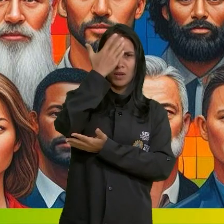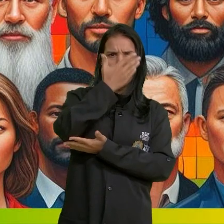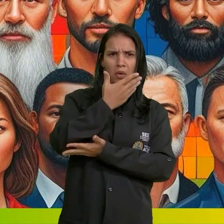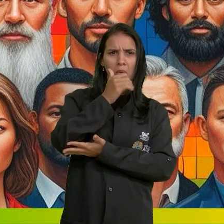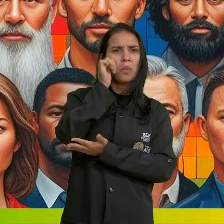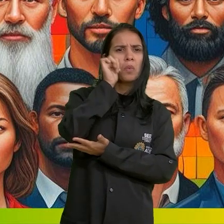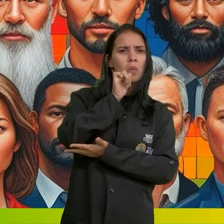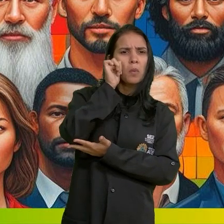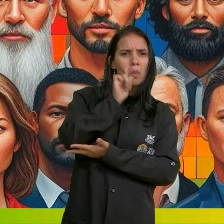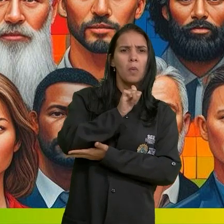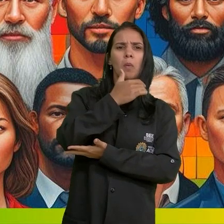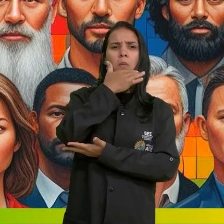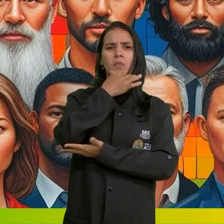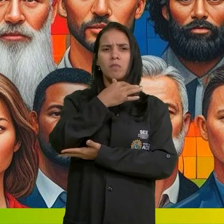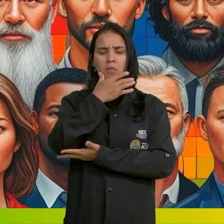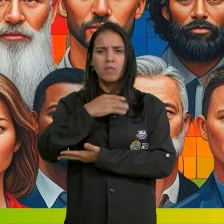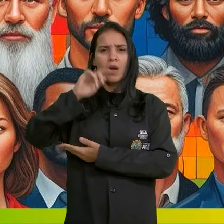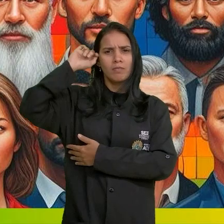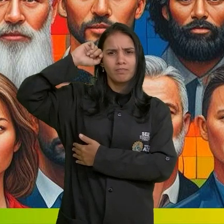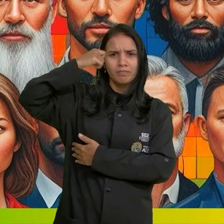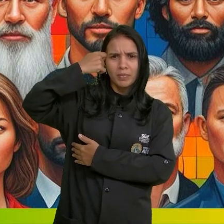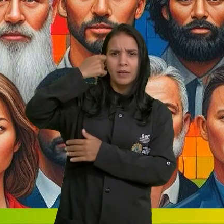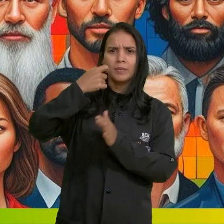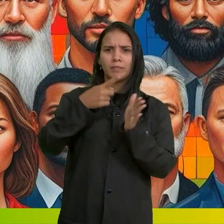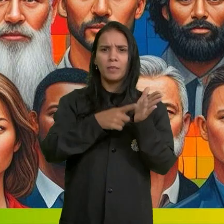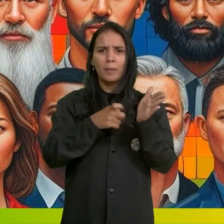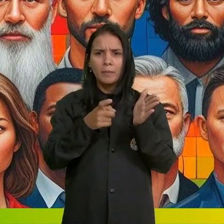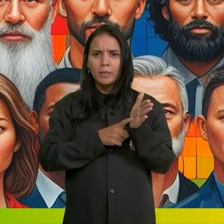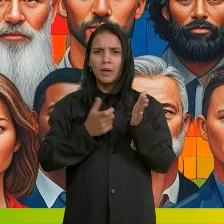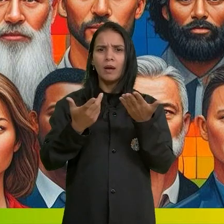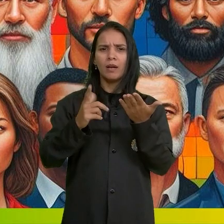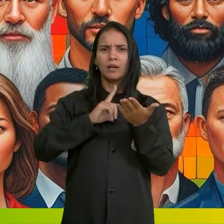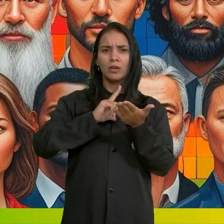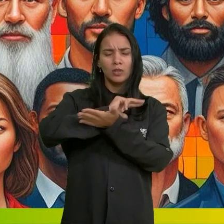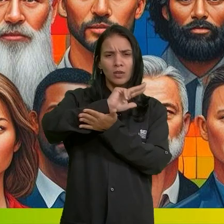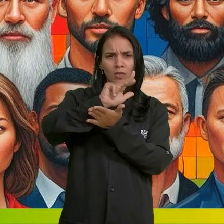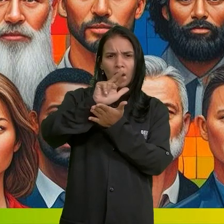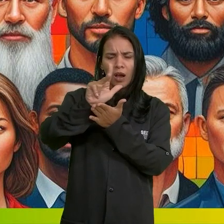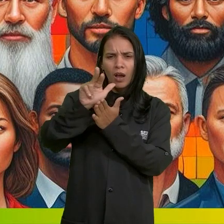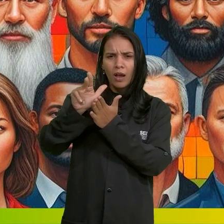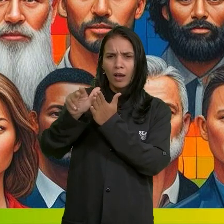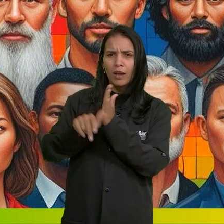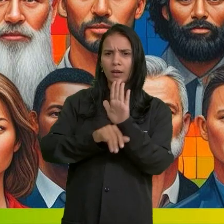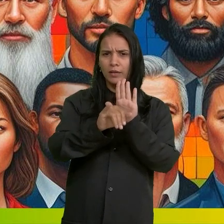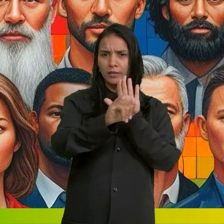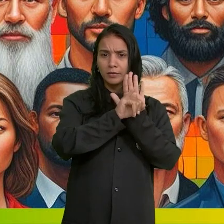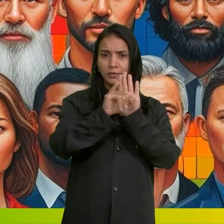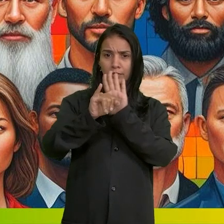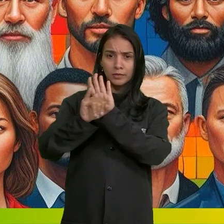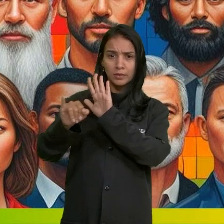pessoas negras, pessoas brancas, enfim. Nós temos na imagem uma certa